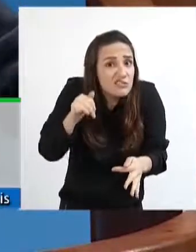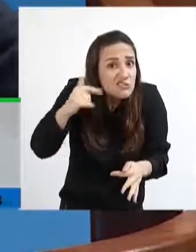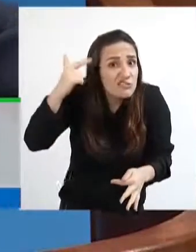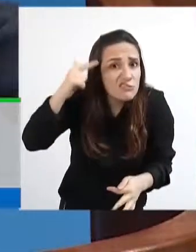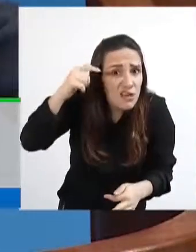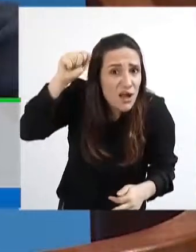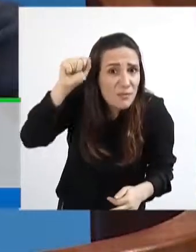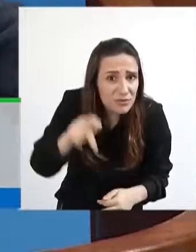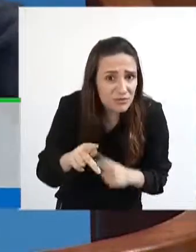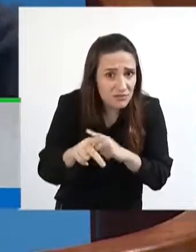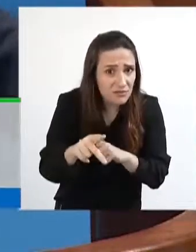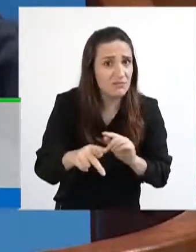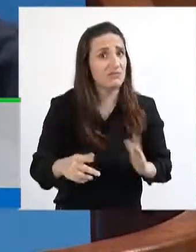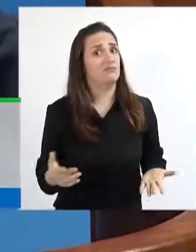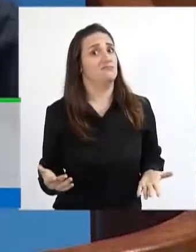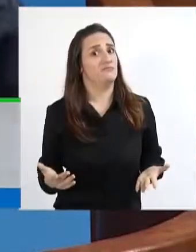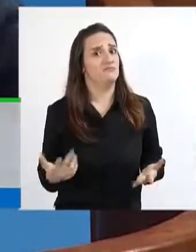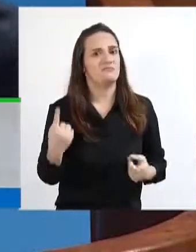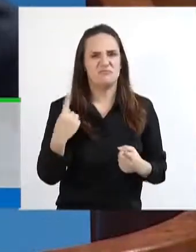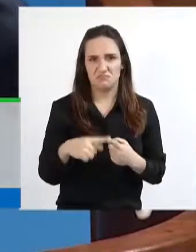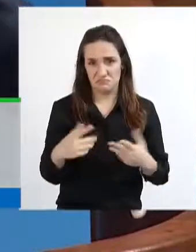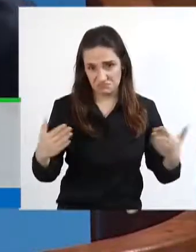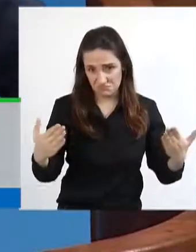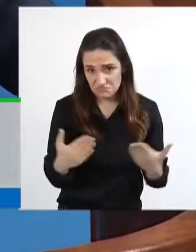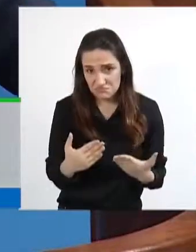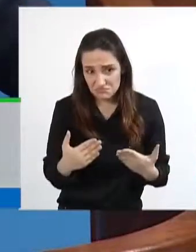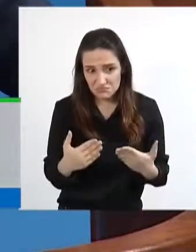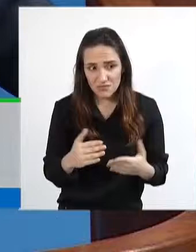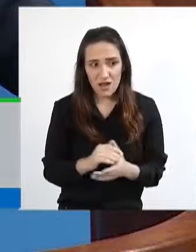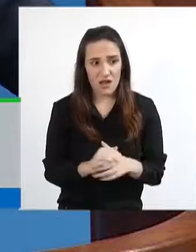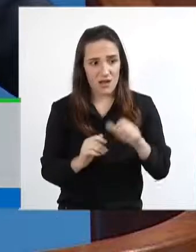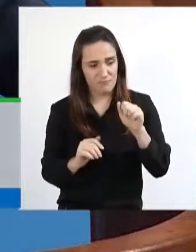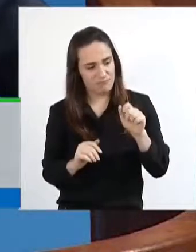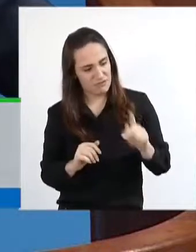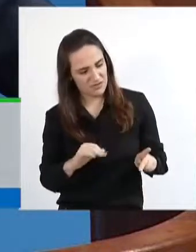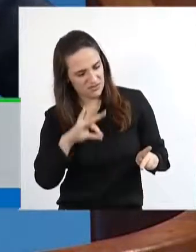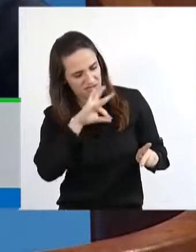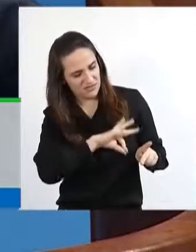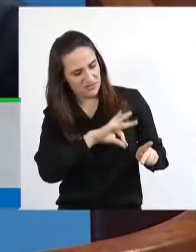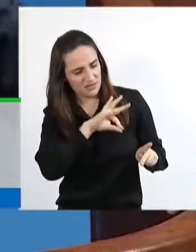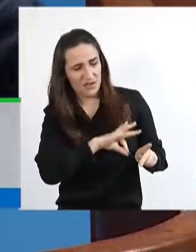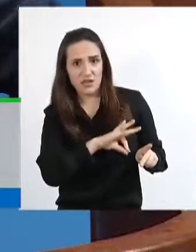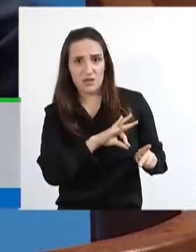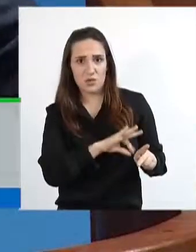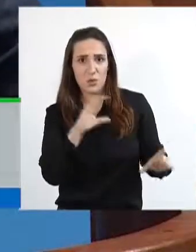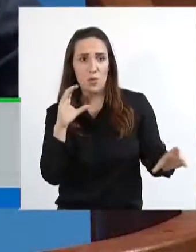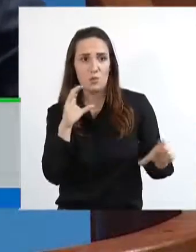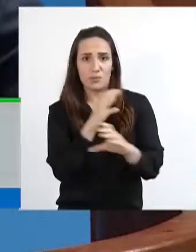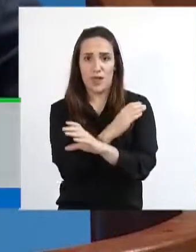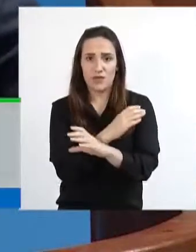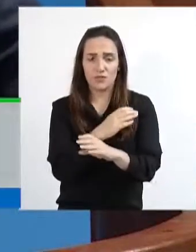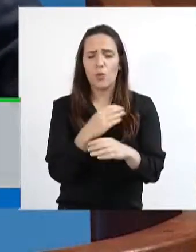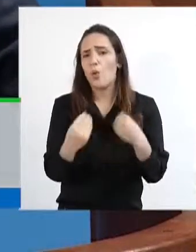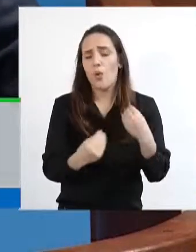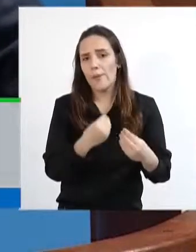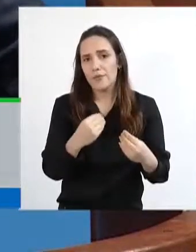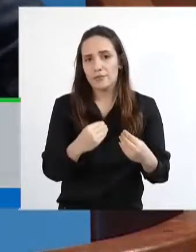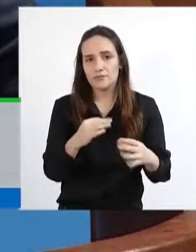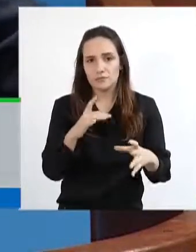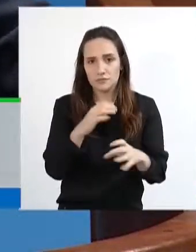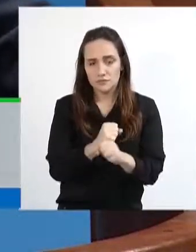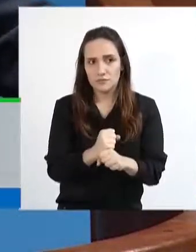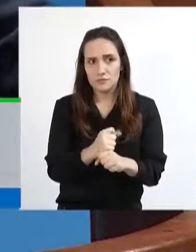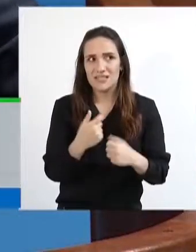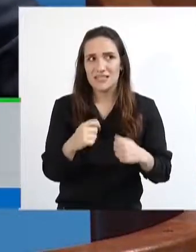conseguir se aposentar. Porque para se aposentar com salários integrais, os trabalhadores vão ter que